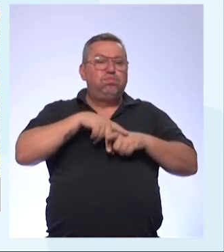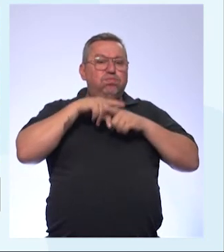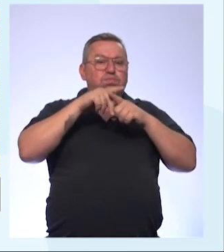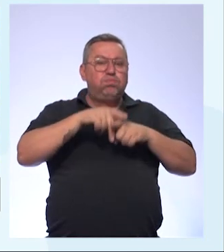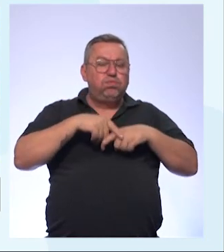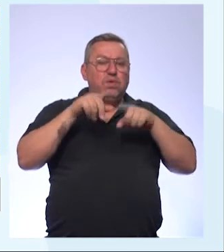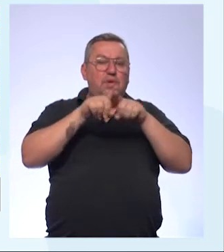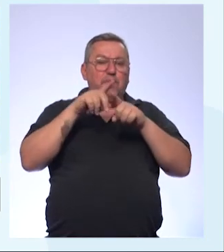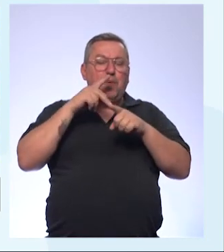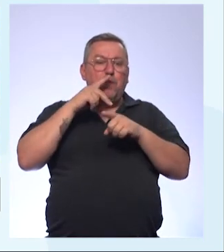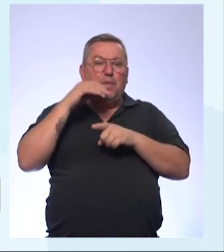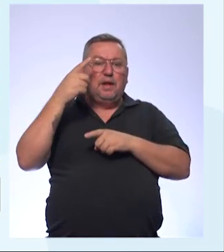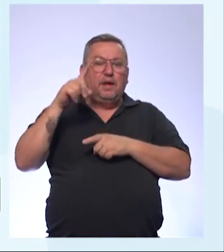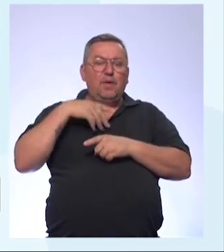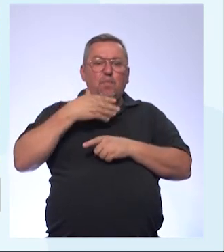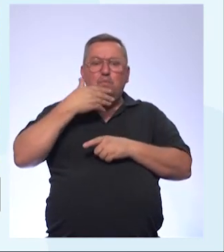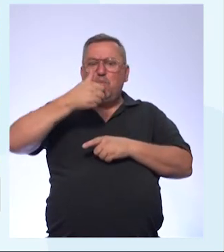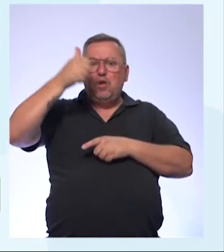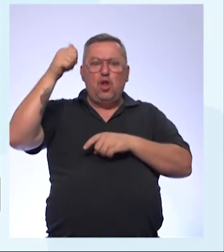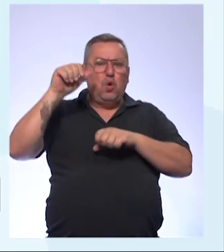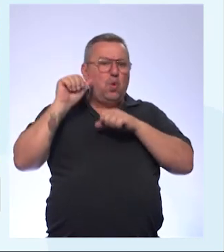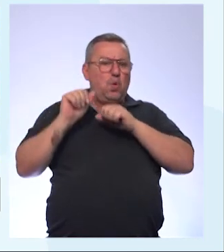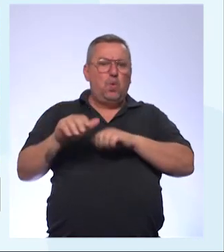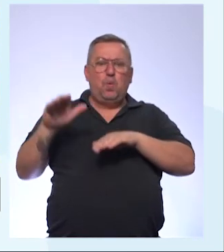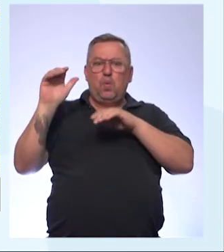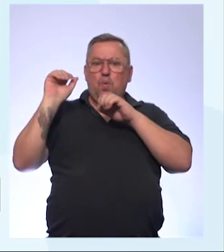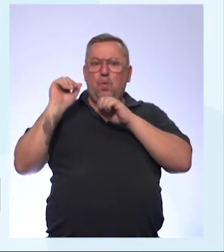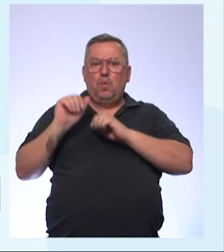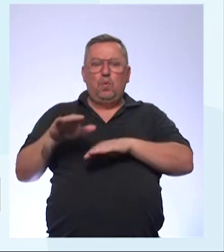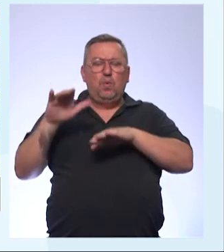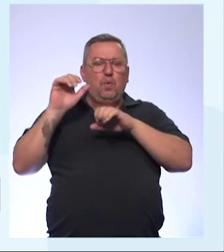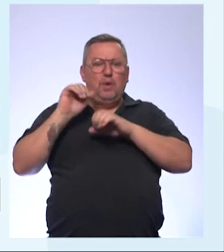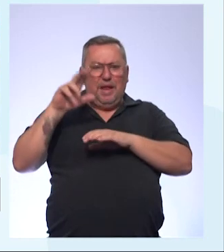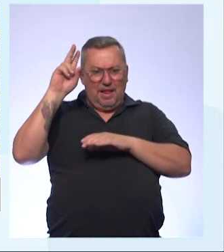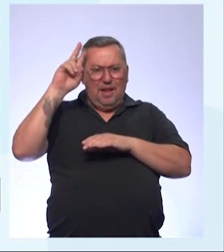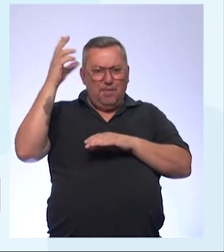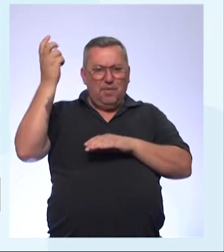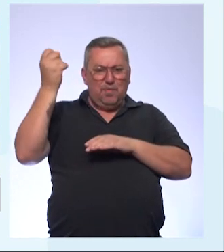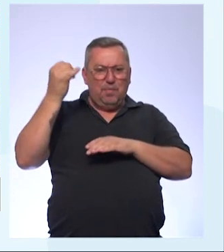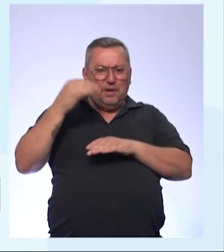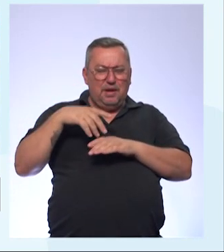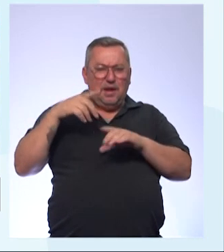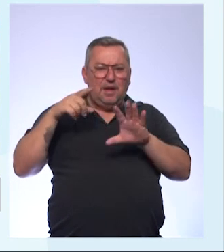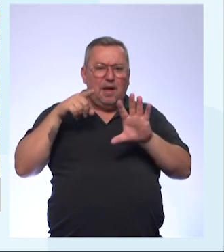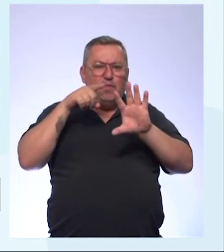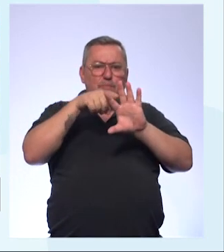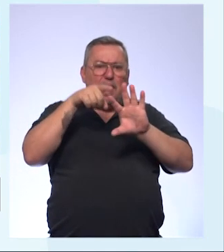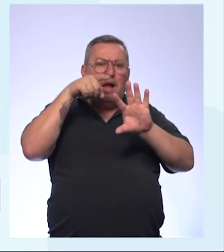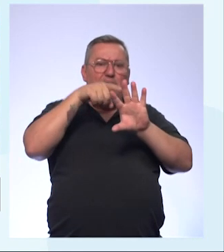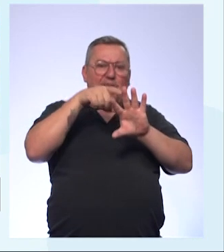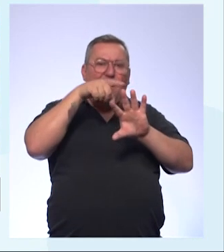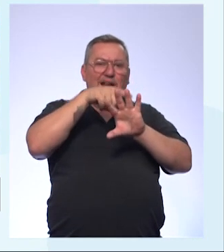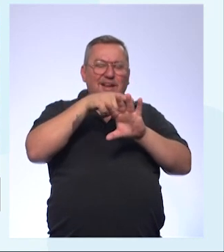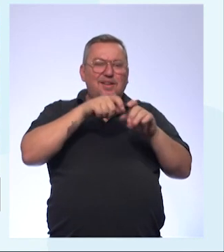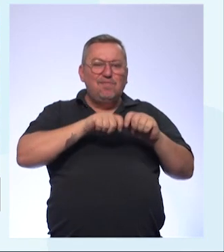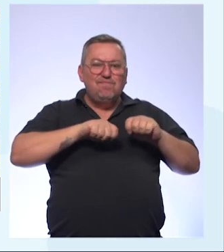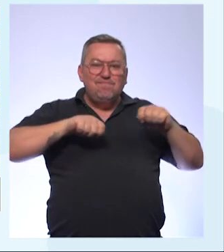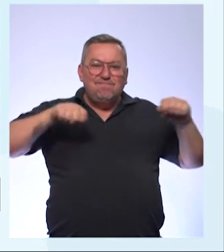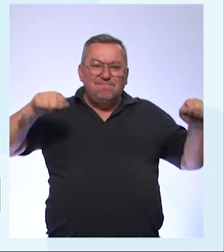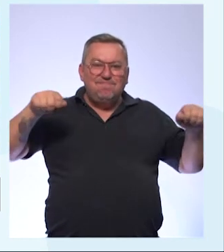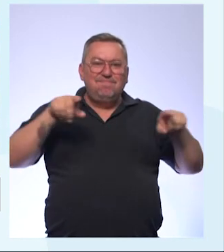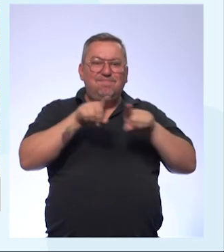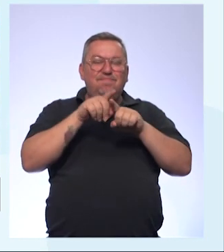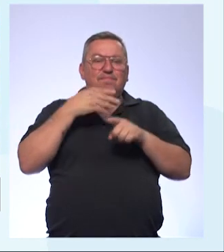pai dele, o Felipe II, melhorou todo o exército. Lembra que eu contei aquela historinha? Trouxe até os cavalinhos para vocês. Então,